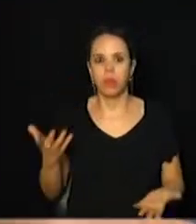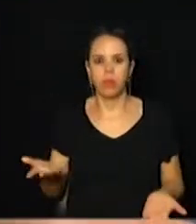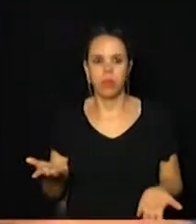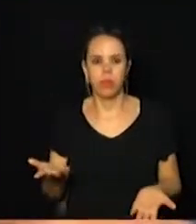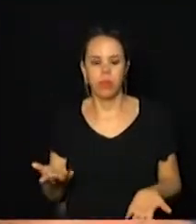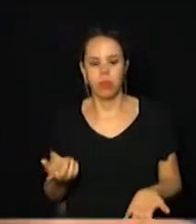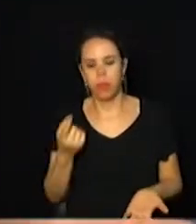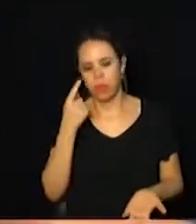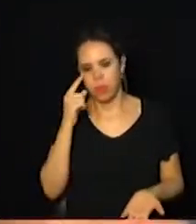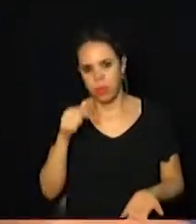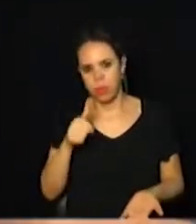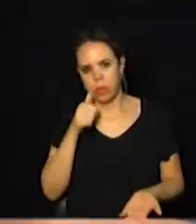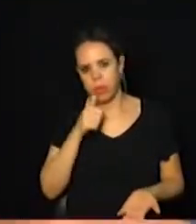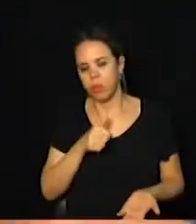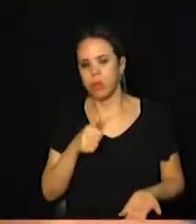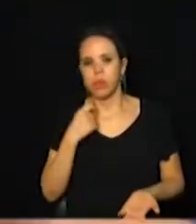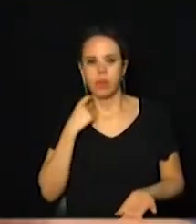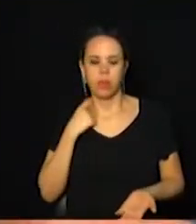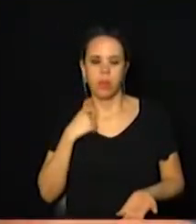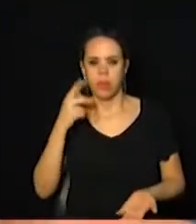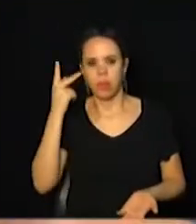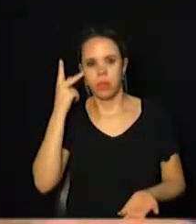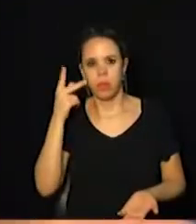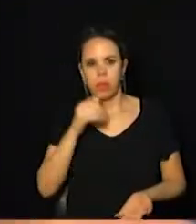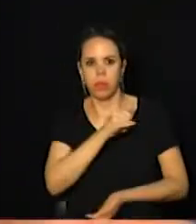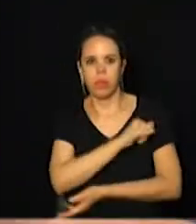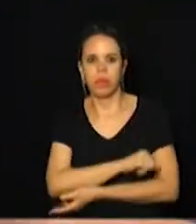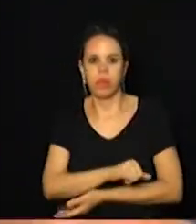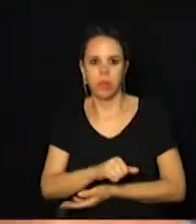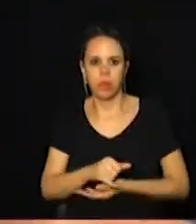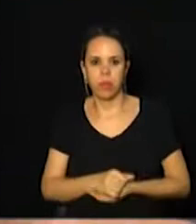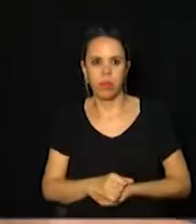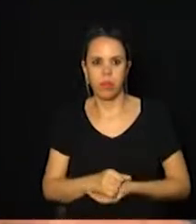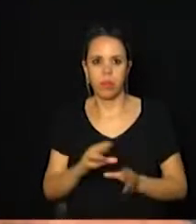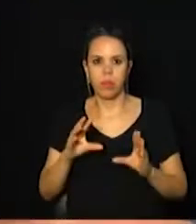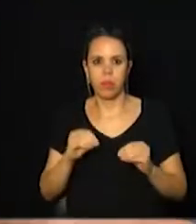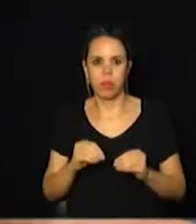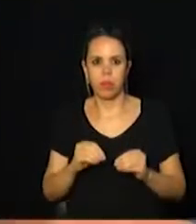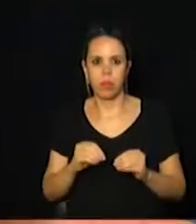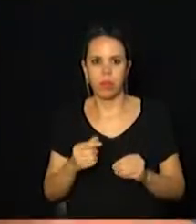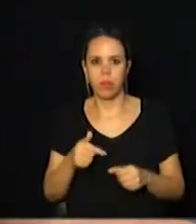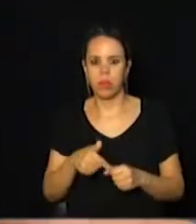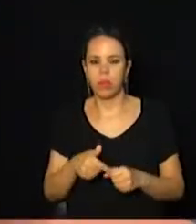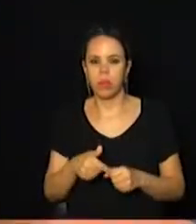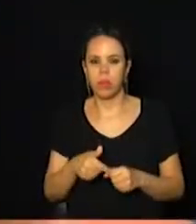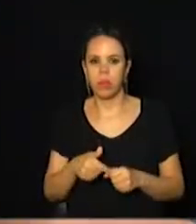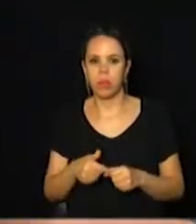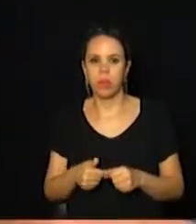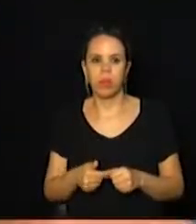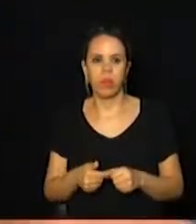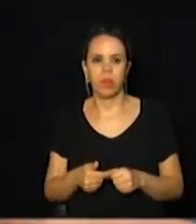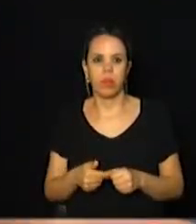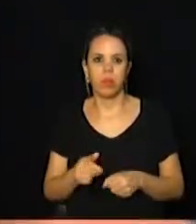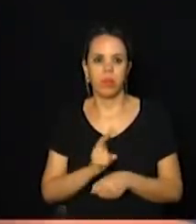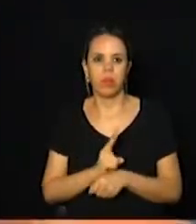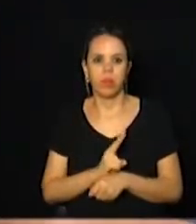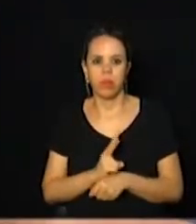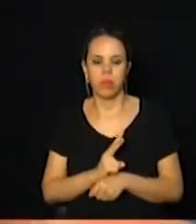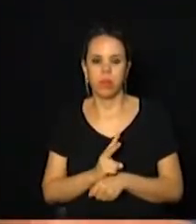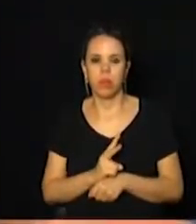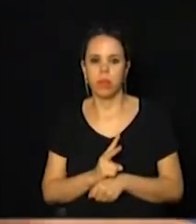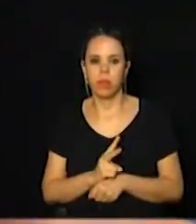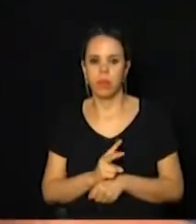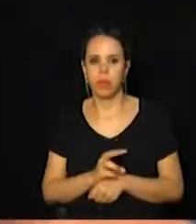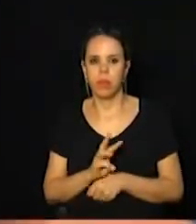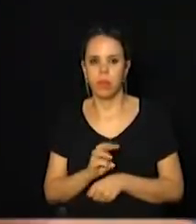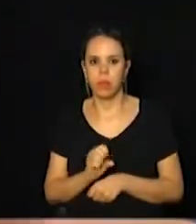eu vejo a senhora sair de São Paulo a Rio de Janeiro à noite tem um posto para passar aquele dia segurança mas se vemos